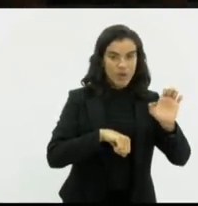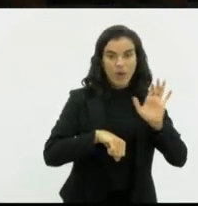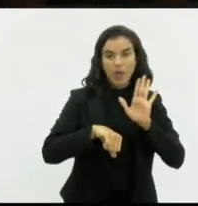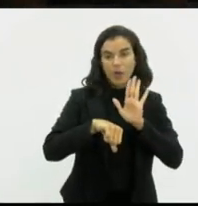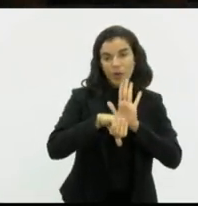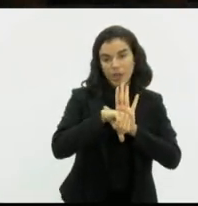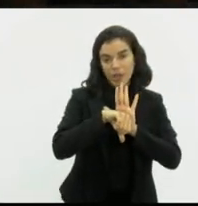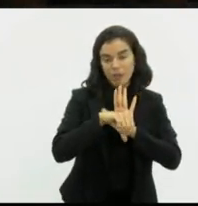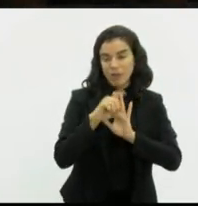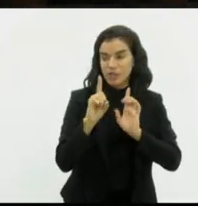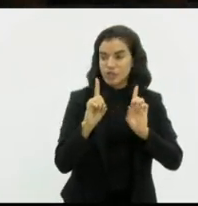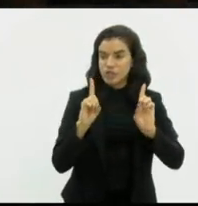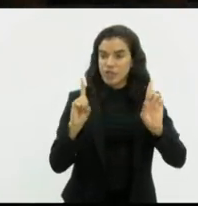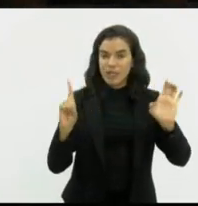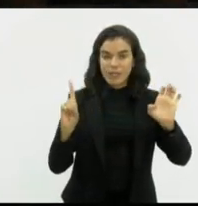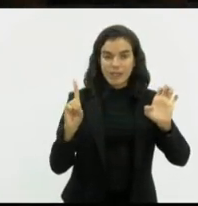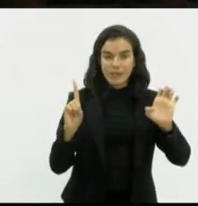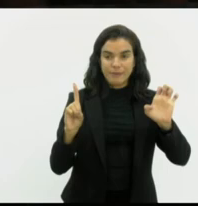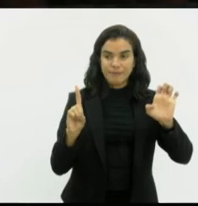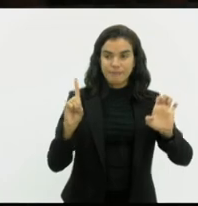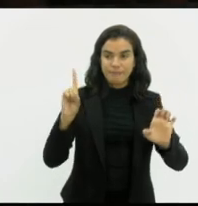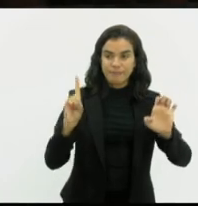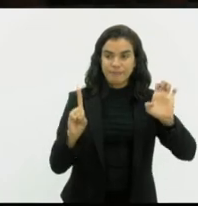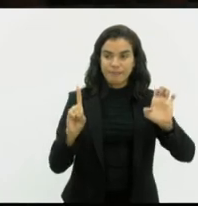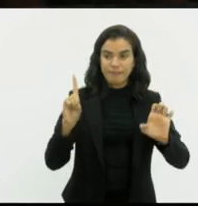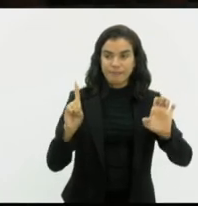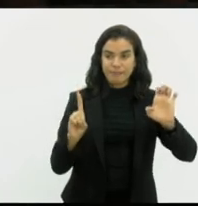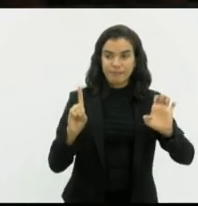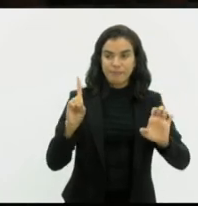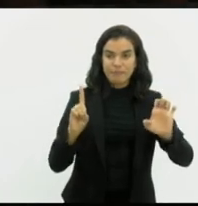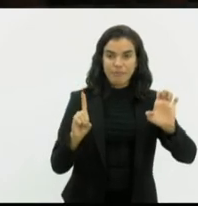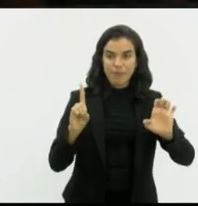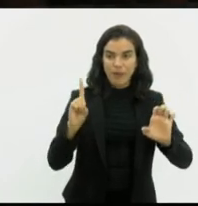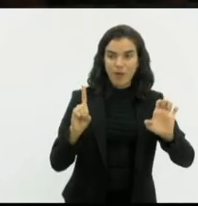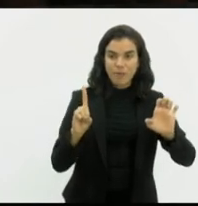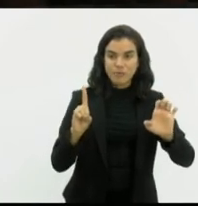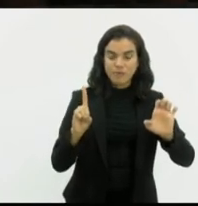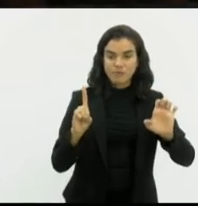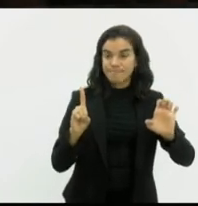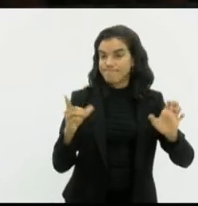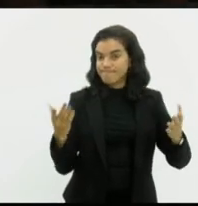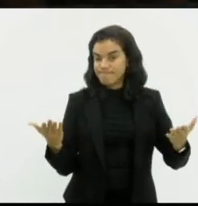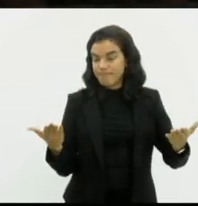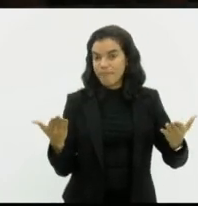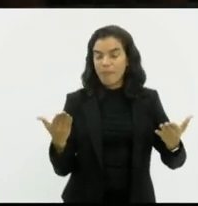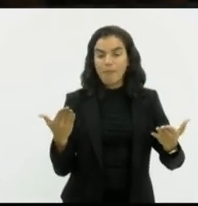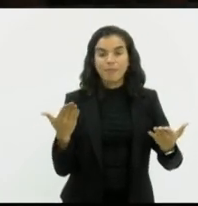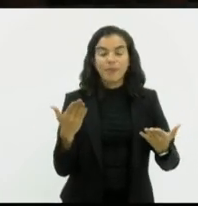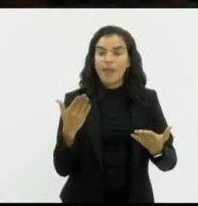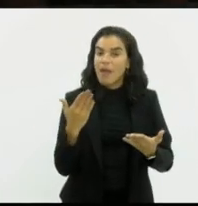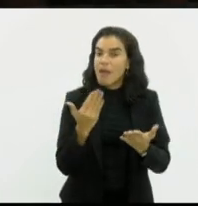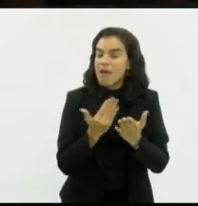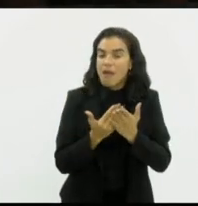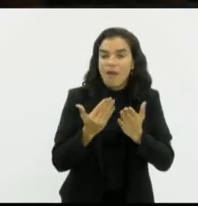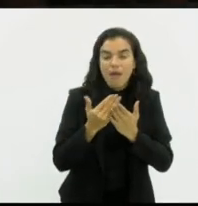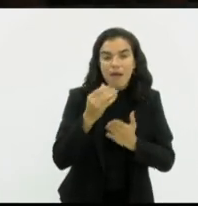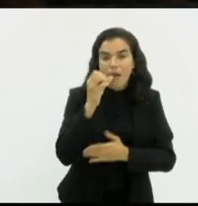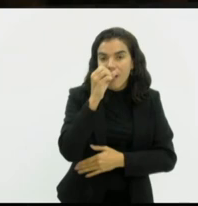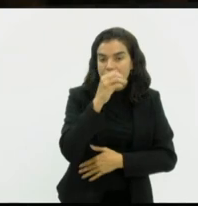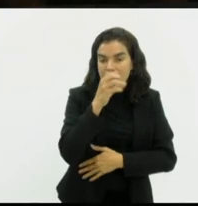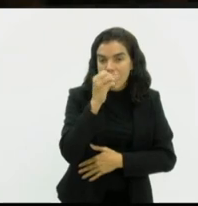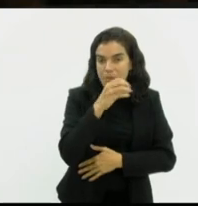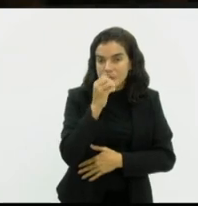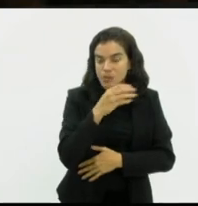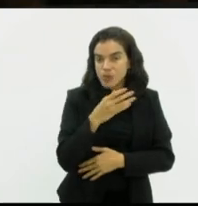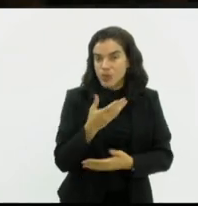crime é de direita. Essa que é a verdade ideológica. Olha, é tão absurdo o rumo que nós